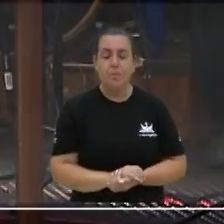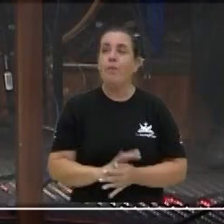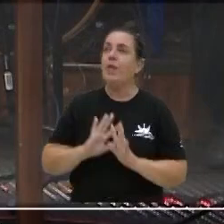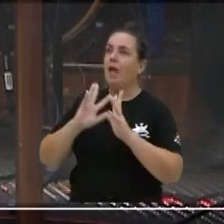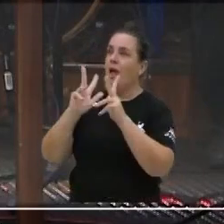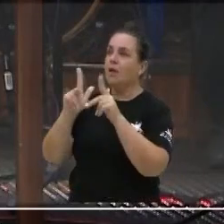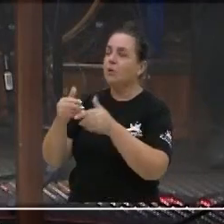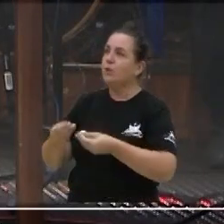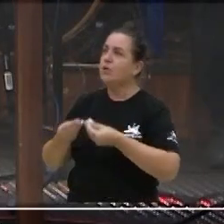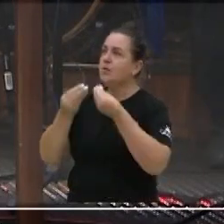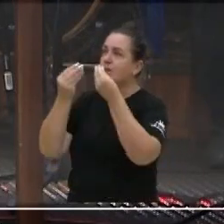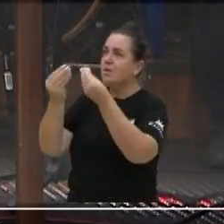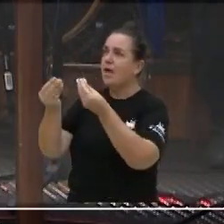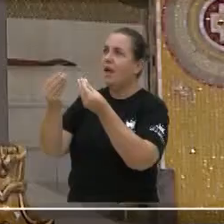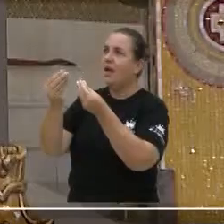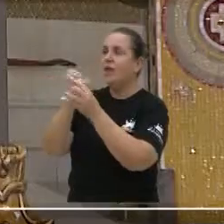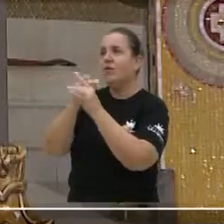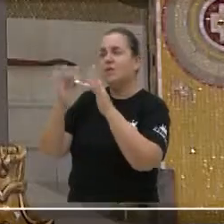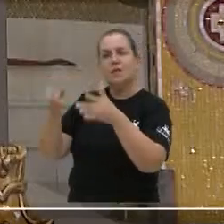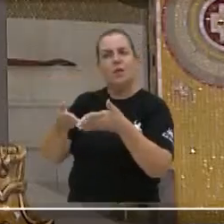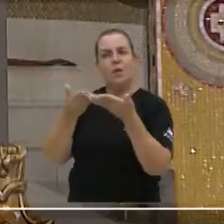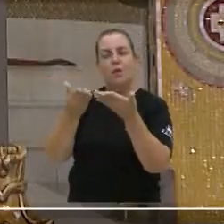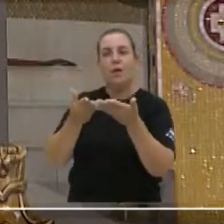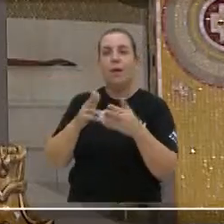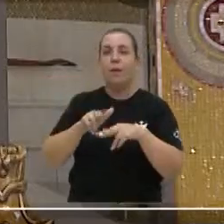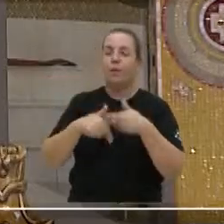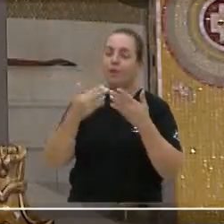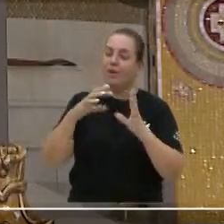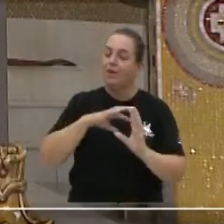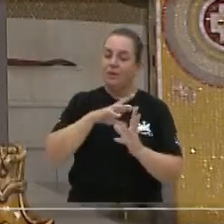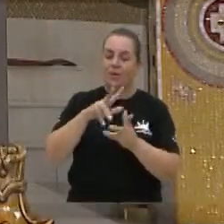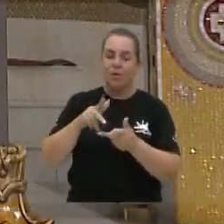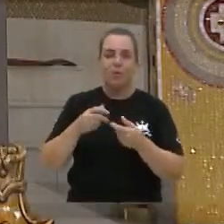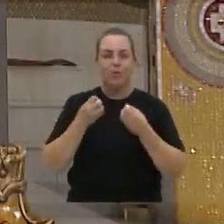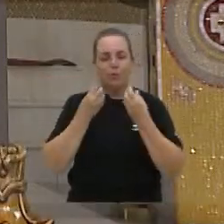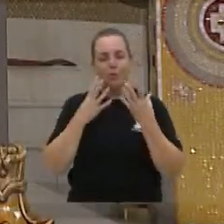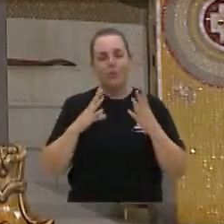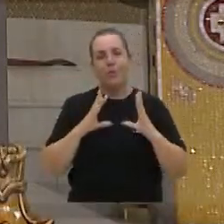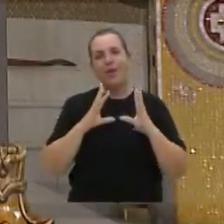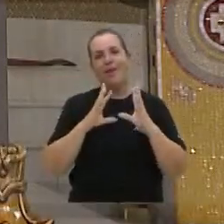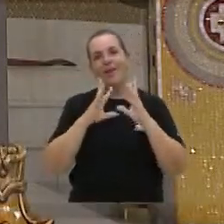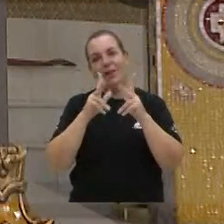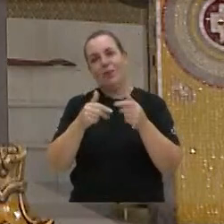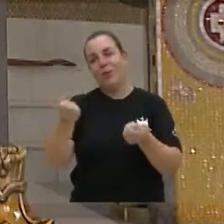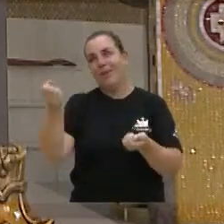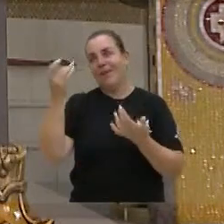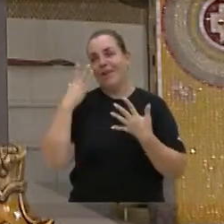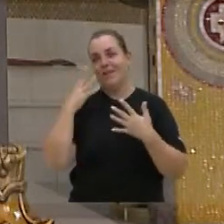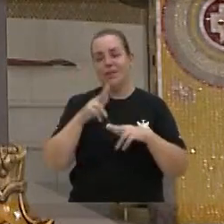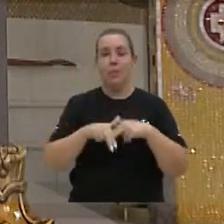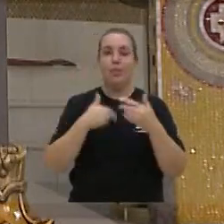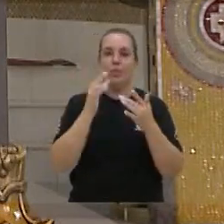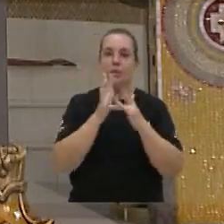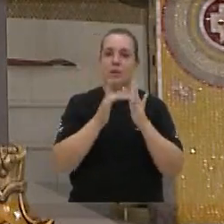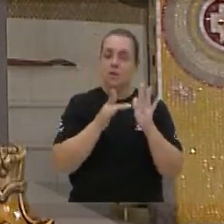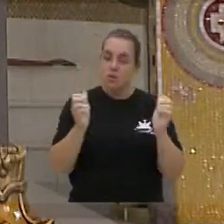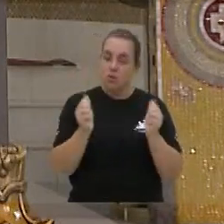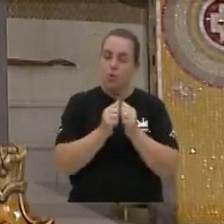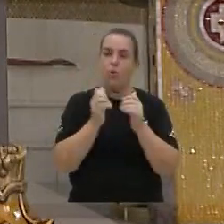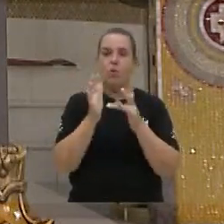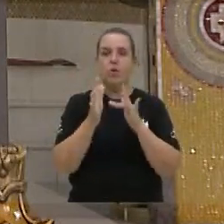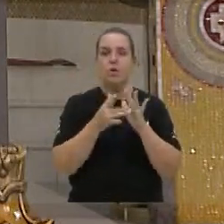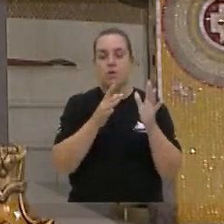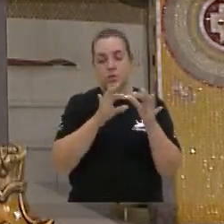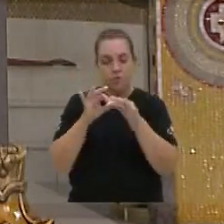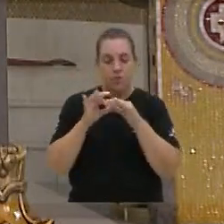todos saciai com vossa glória. Por ele dais ao mundo todo o bem e toda a graça. Por Cristo, com Cristo, em Cristo, a